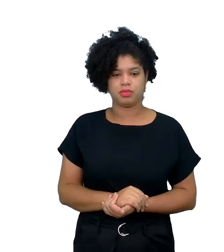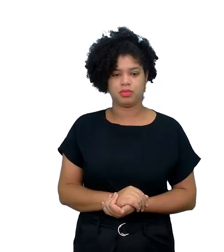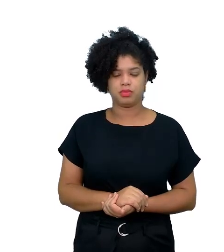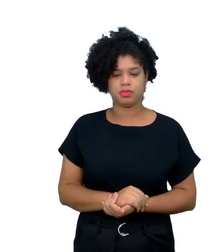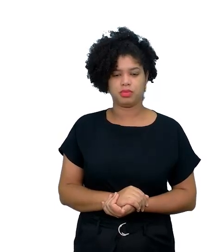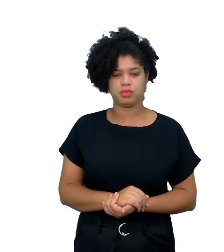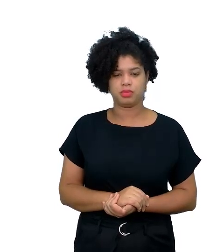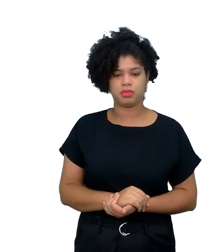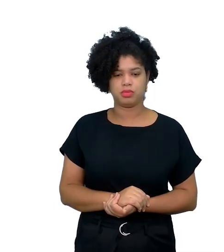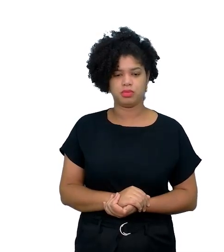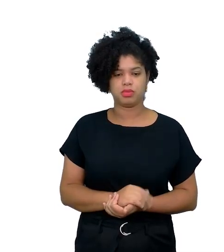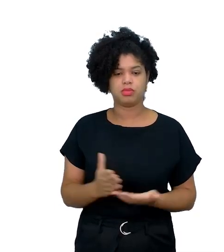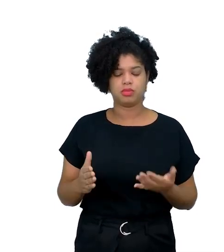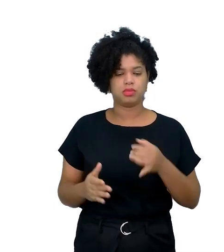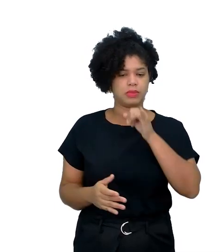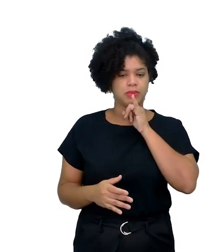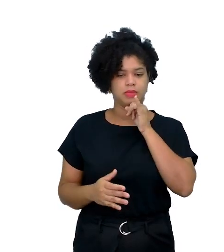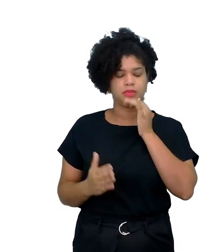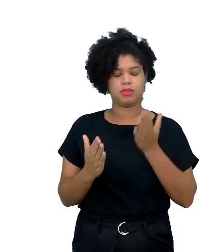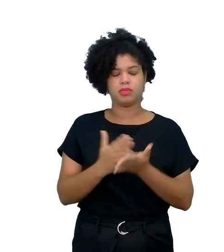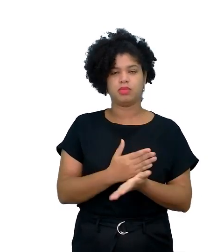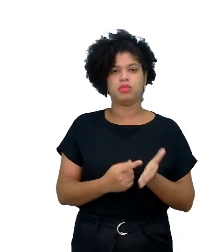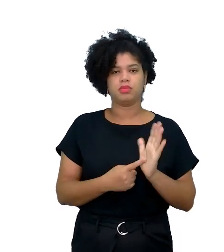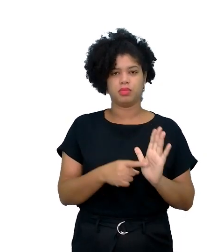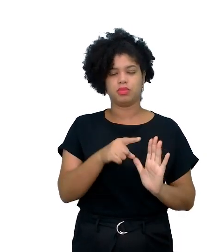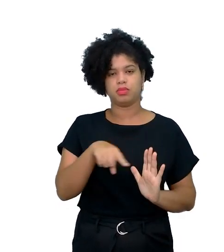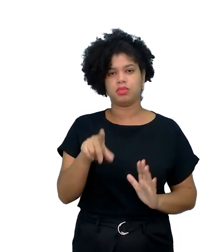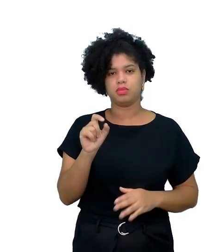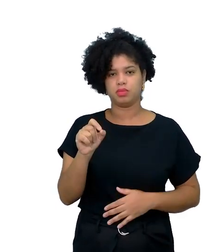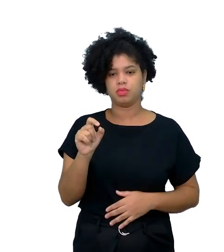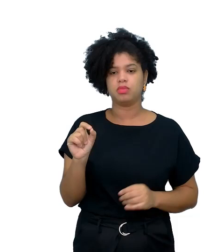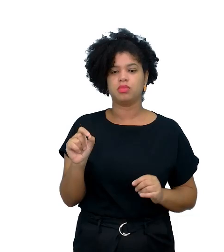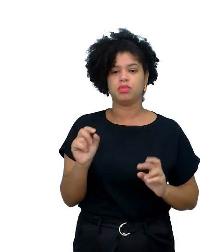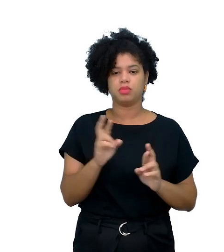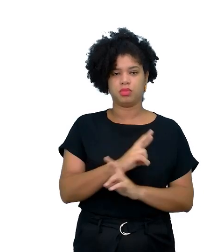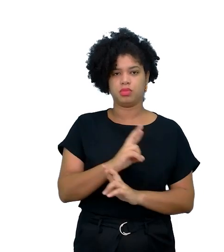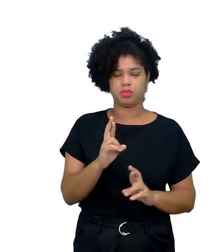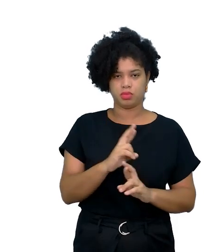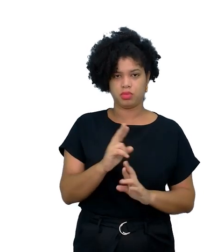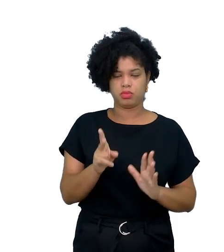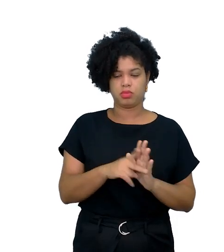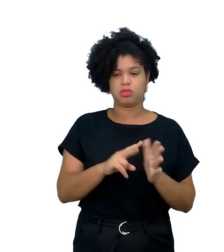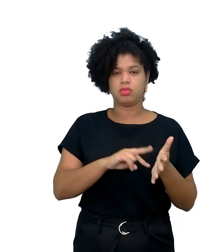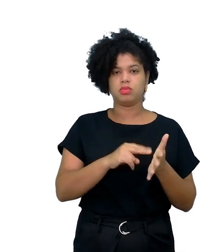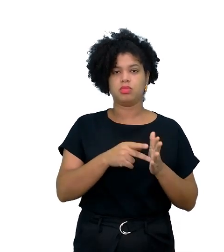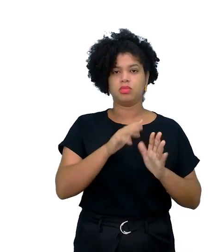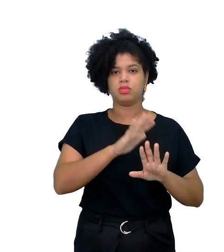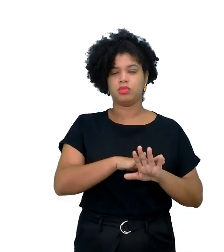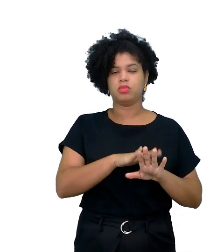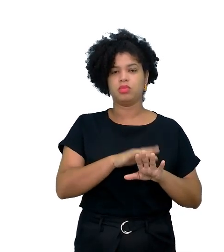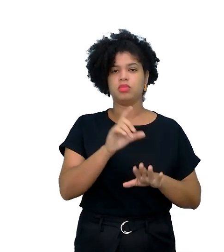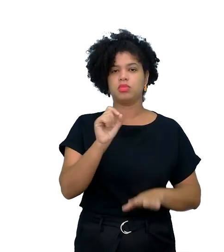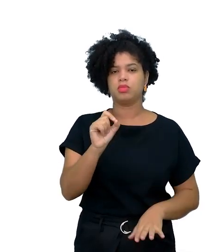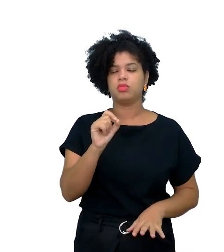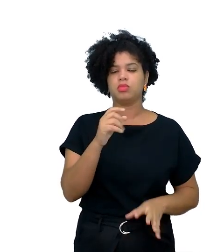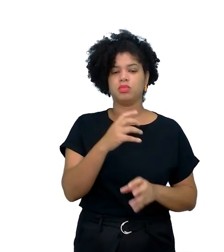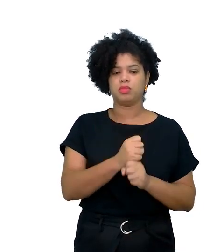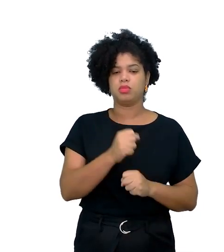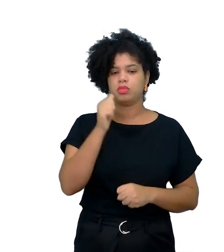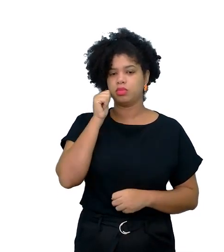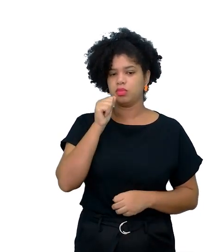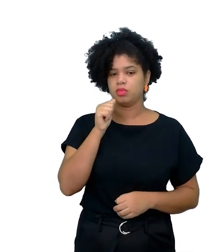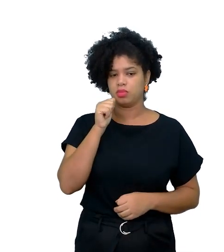Bom, os exemplos aqui que a gente traz para vocês, com relação ainda ao significado de composição, Mário tem